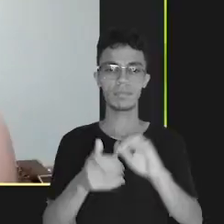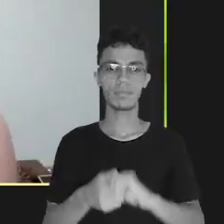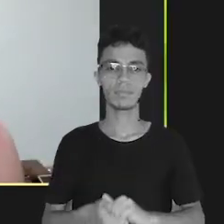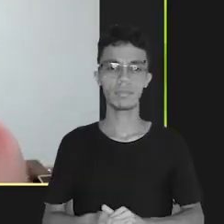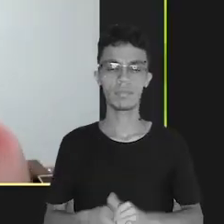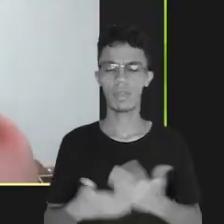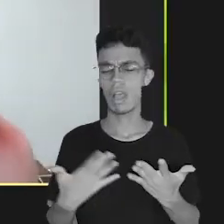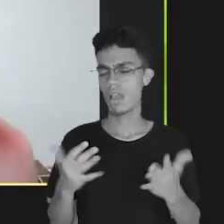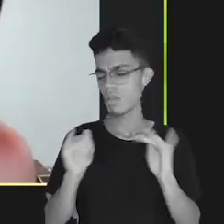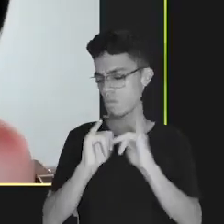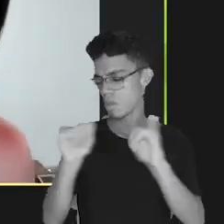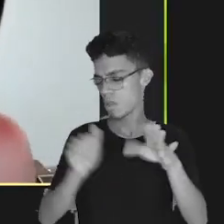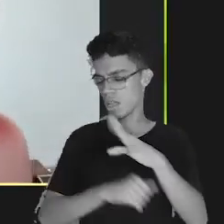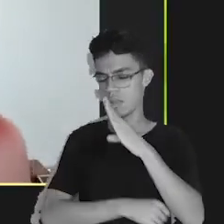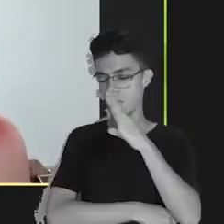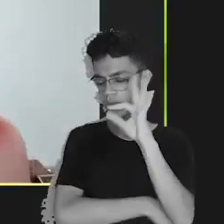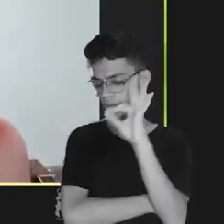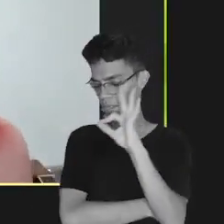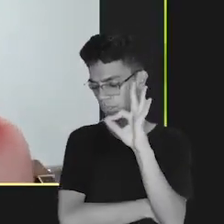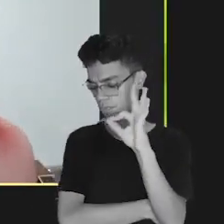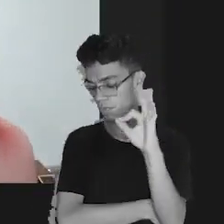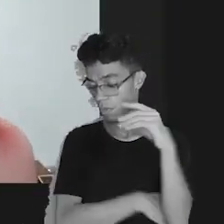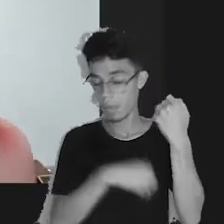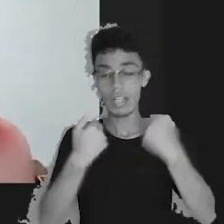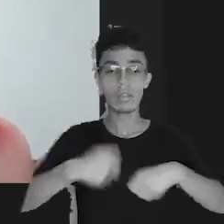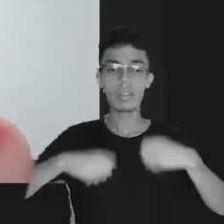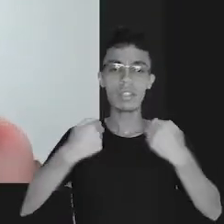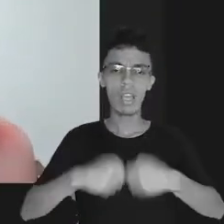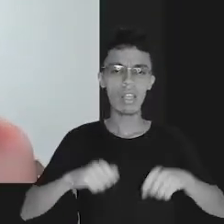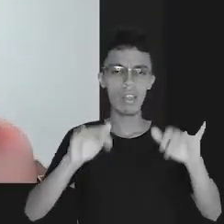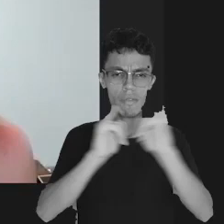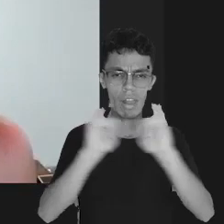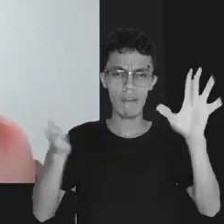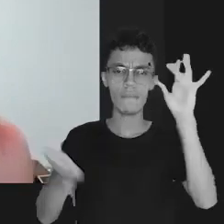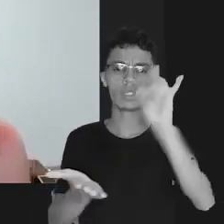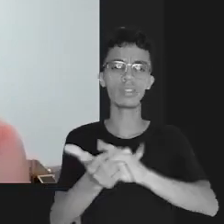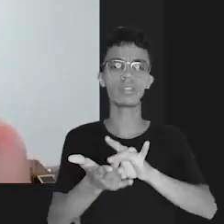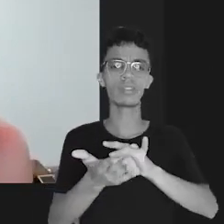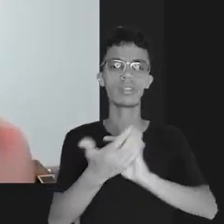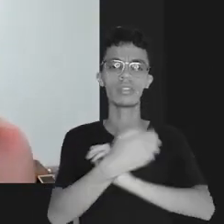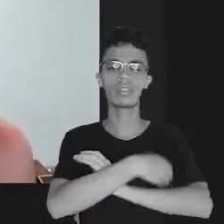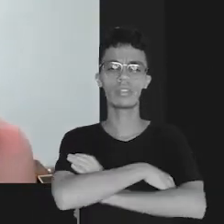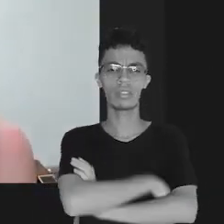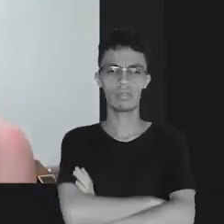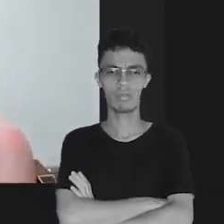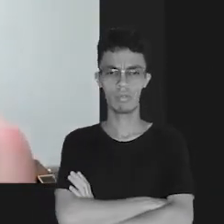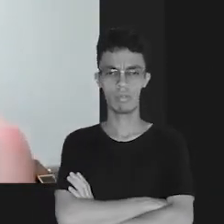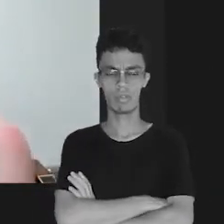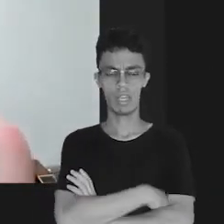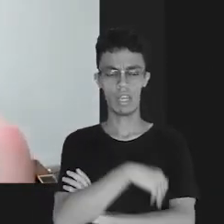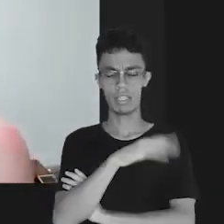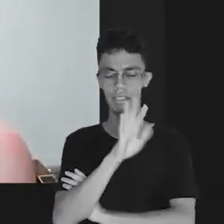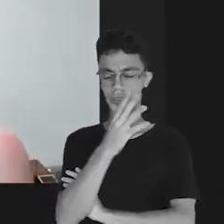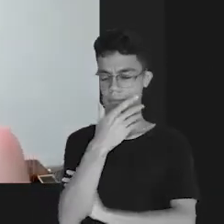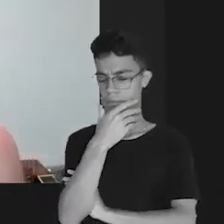Não ouso dizer, senhor. Mas é preciso a verdade. É